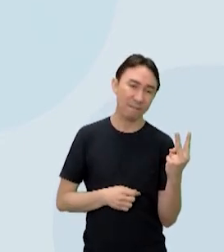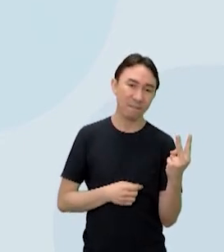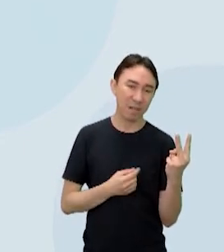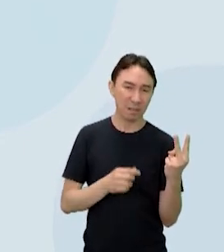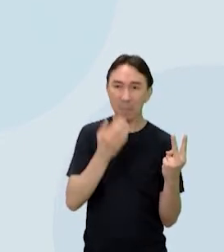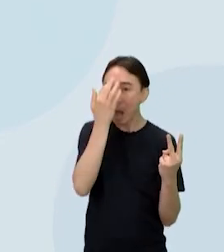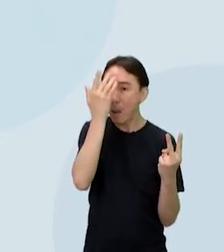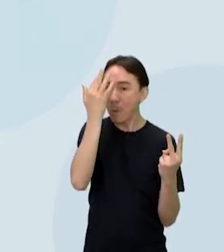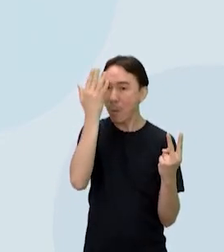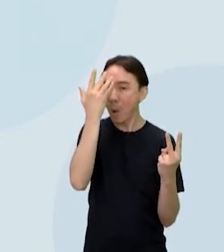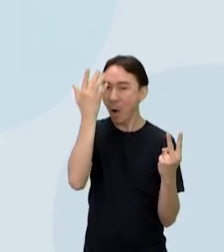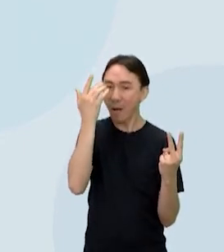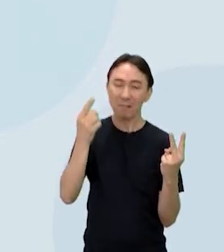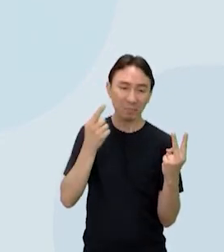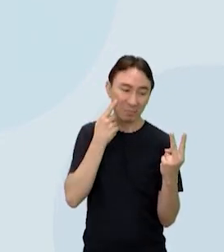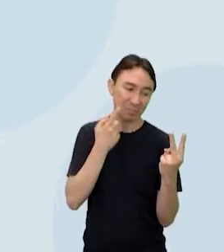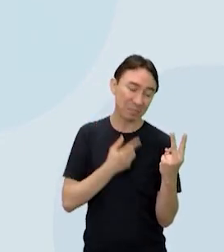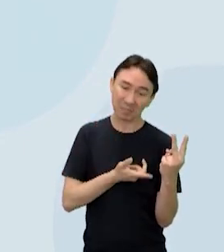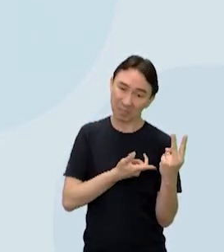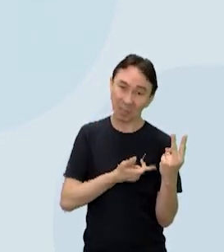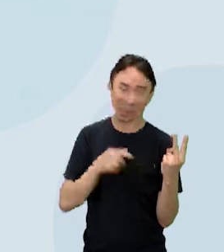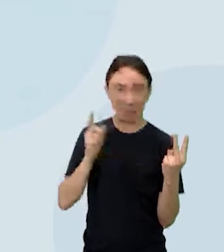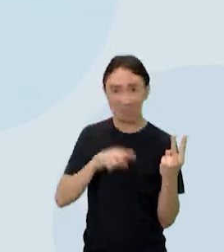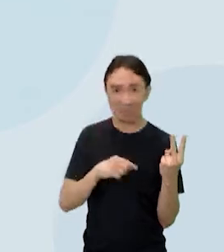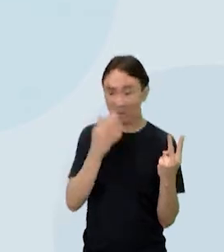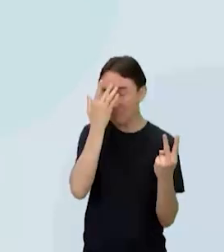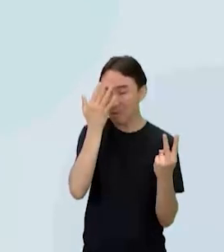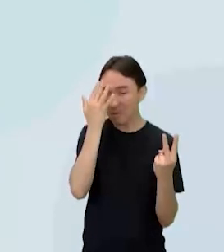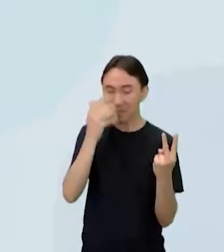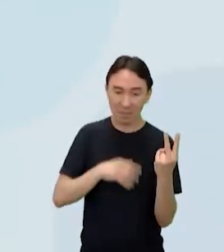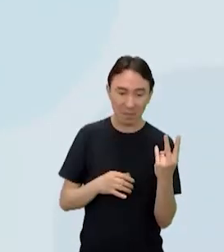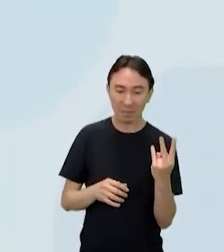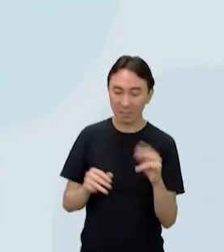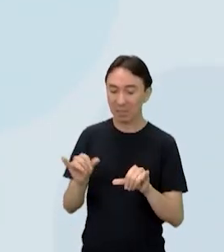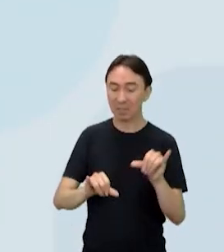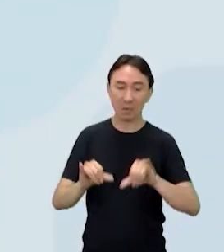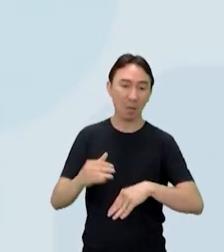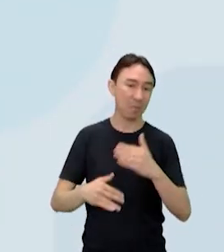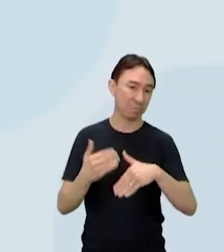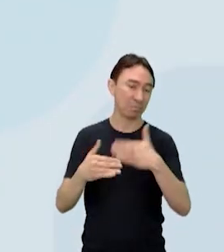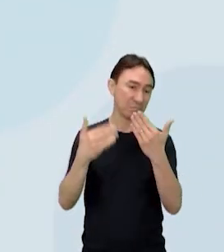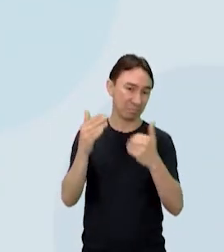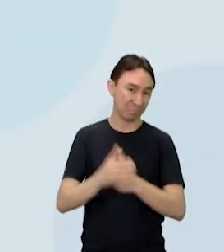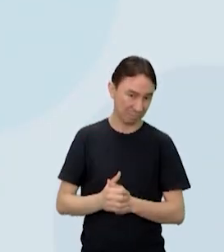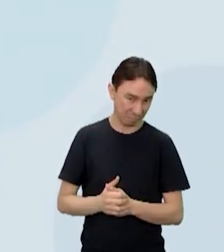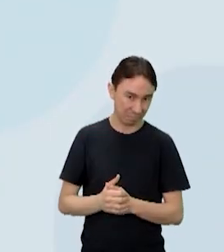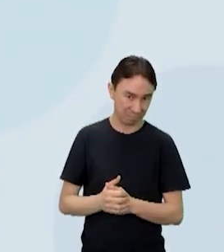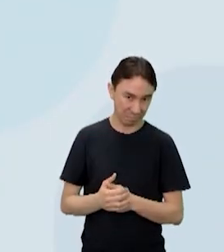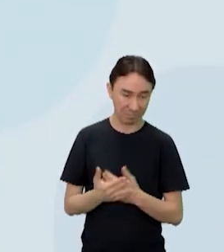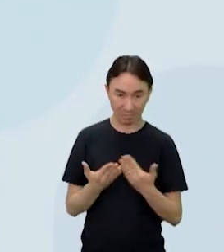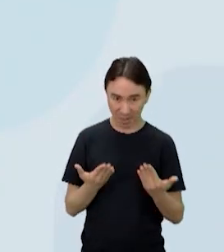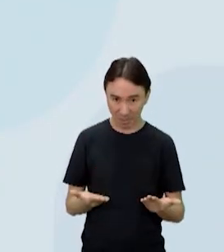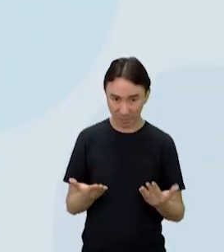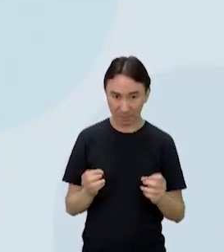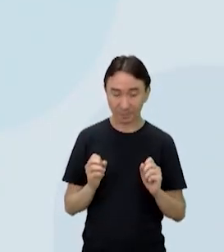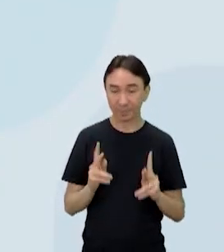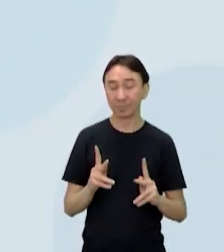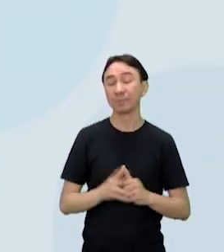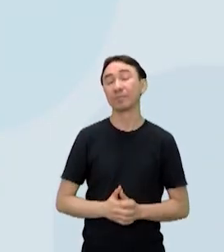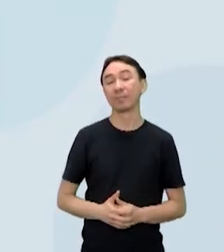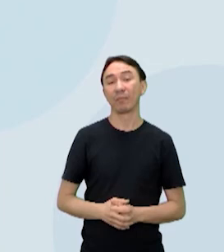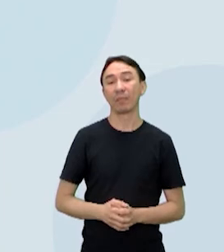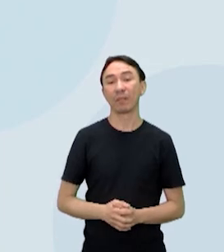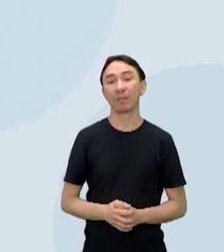hipótese da evolução química e, consequentemente, a hipótese da teoria heterotrófica. E